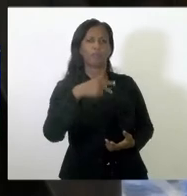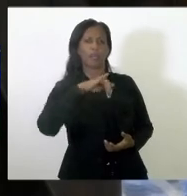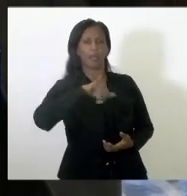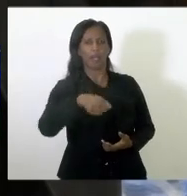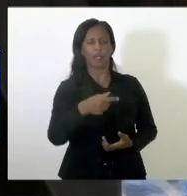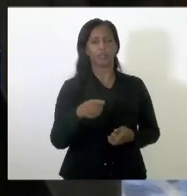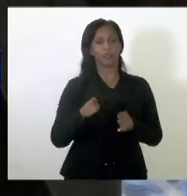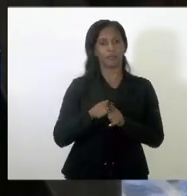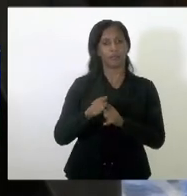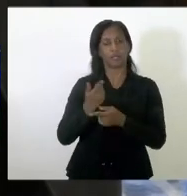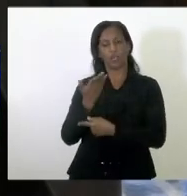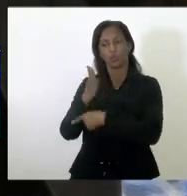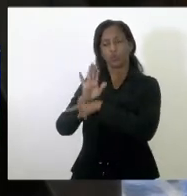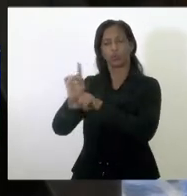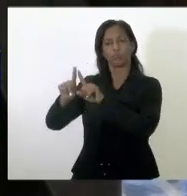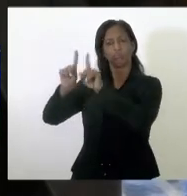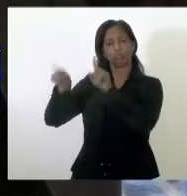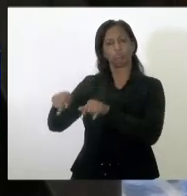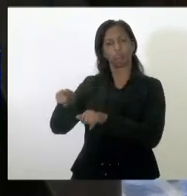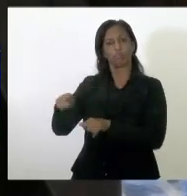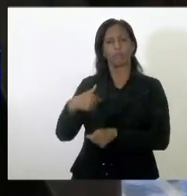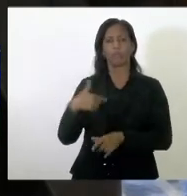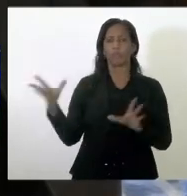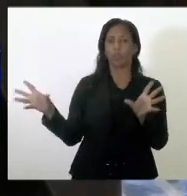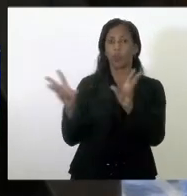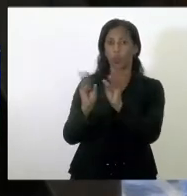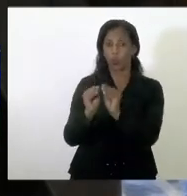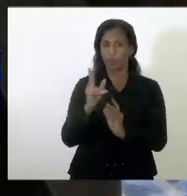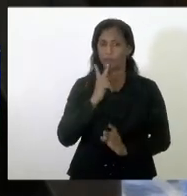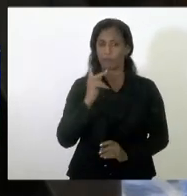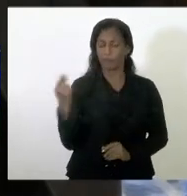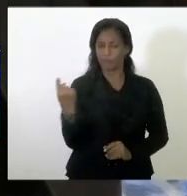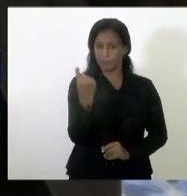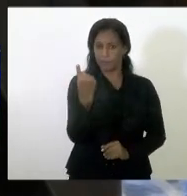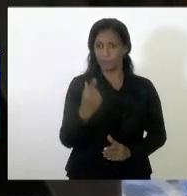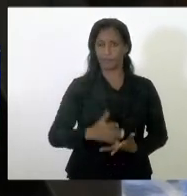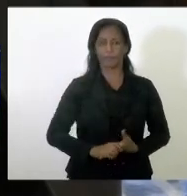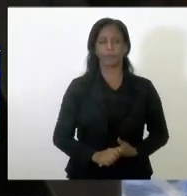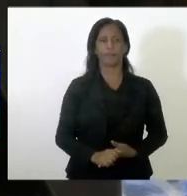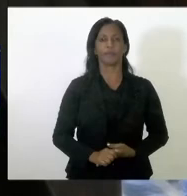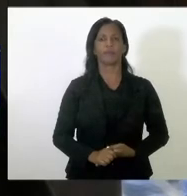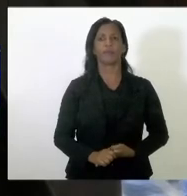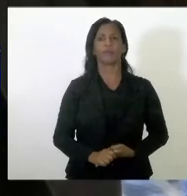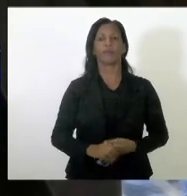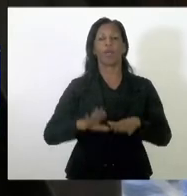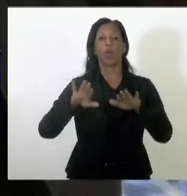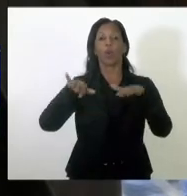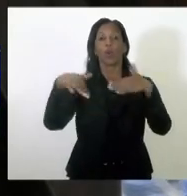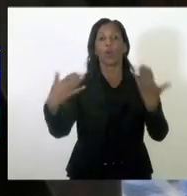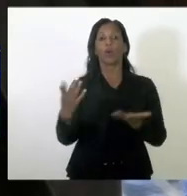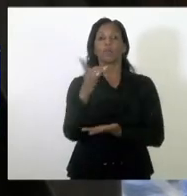em Defesa do Serviço Público no Rio de Janeiro. Mas eu queria concluir dizendo o seguinte. Quando no dia